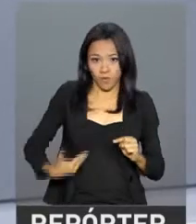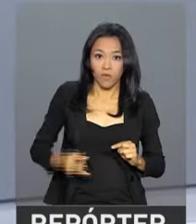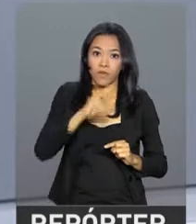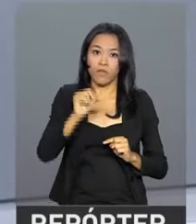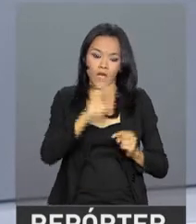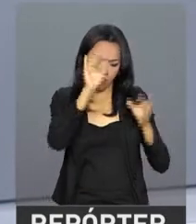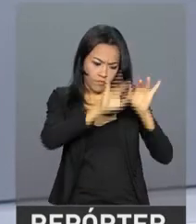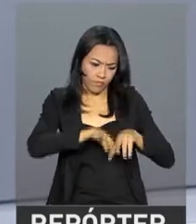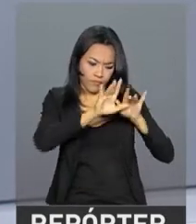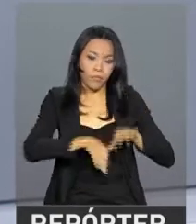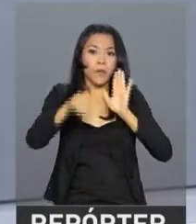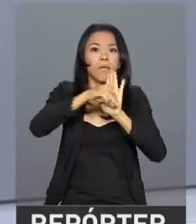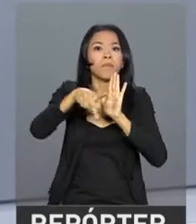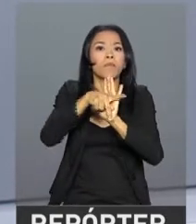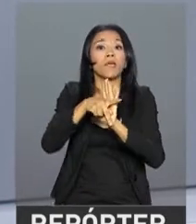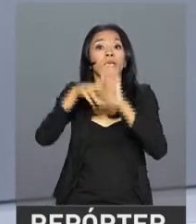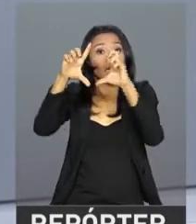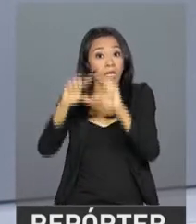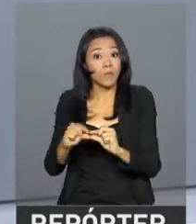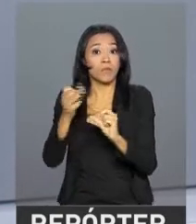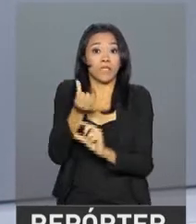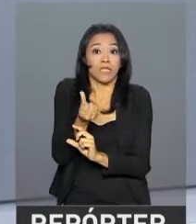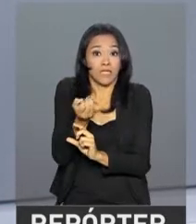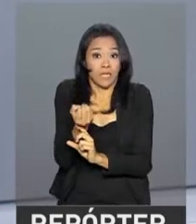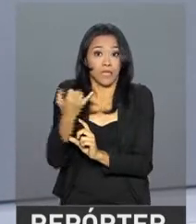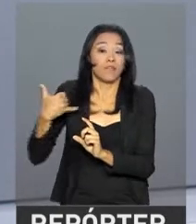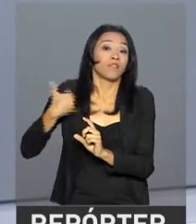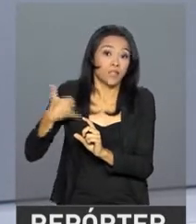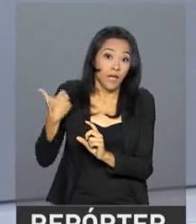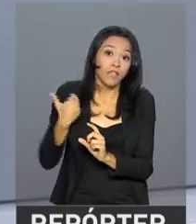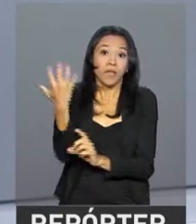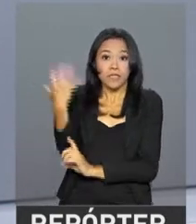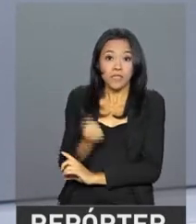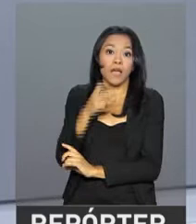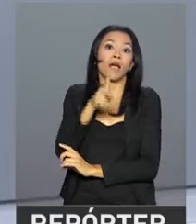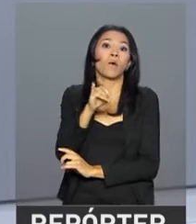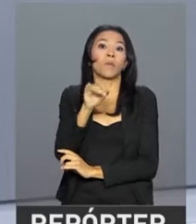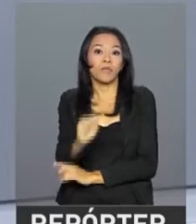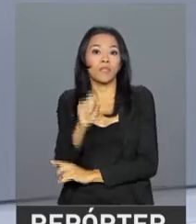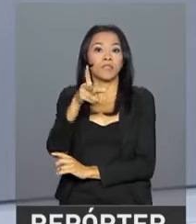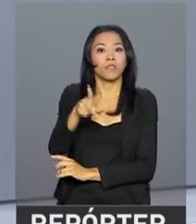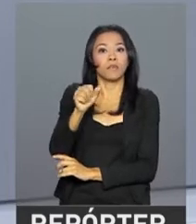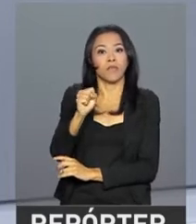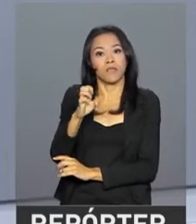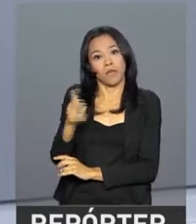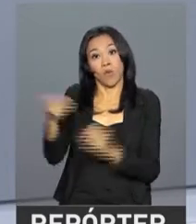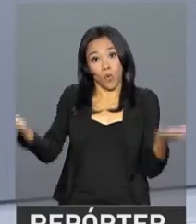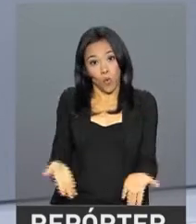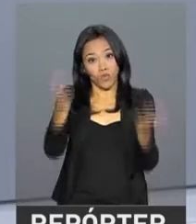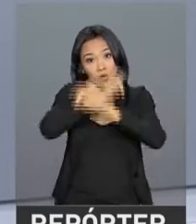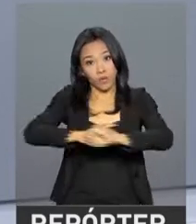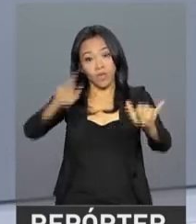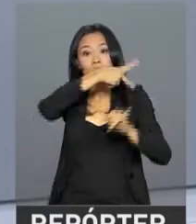medida provisória que reduz para 60 anos a idade para saque do PIS/PASEP. O anúncio foi feito hoje pelo presidente Michel Temer durante